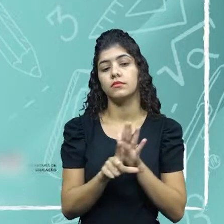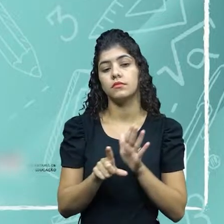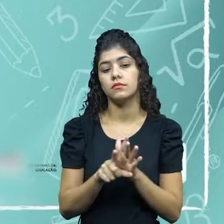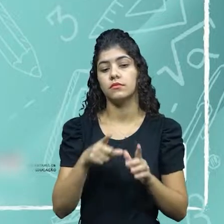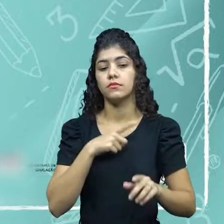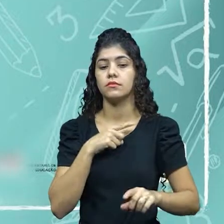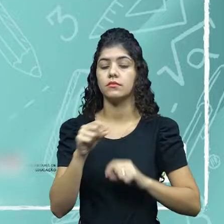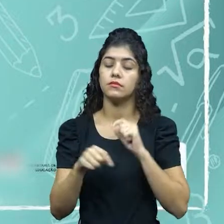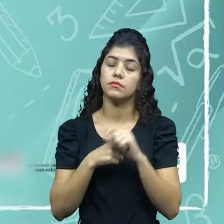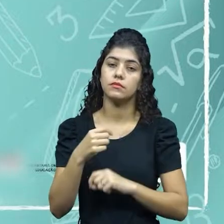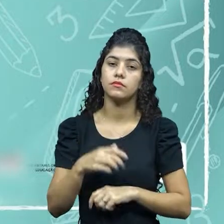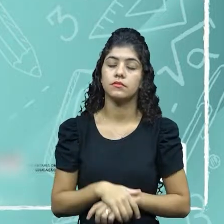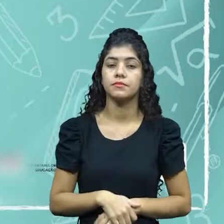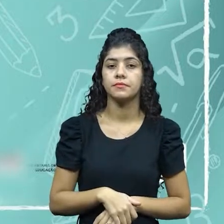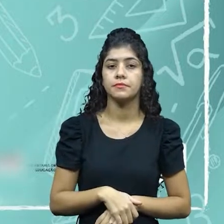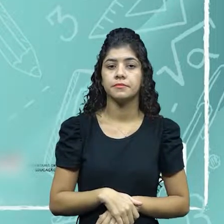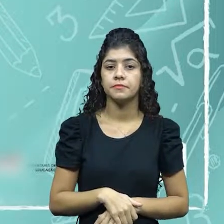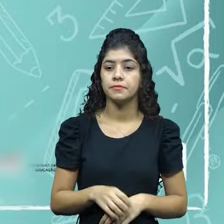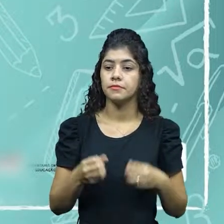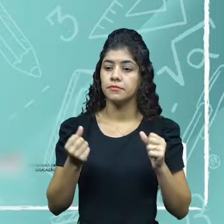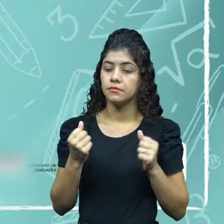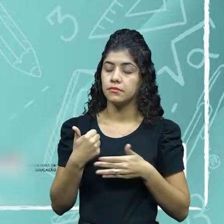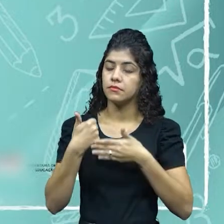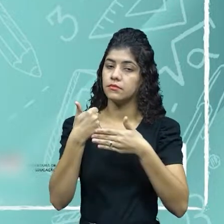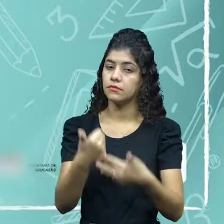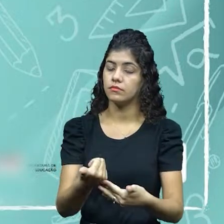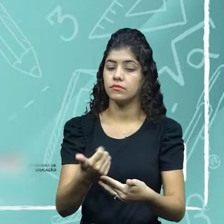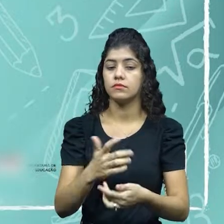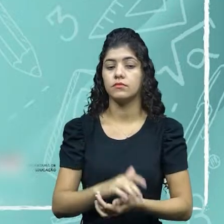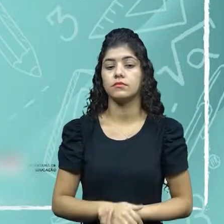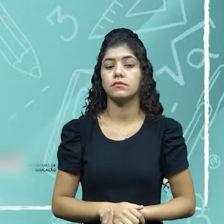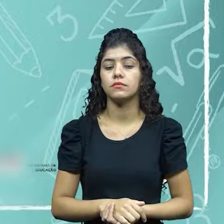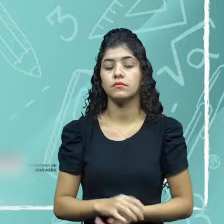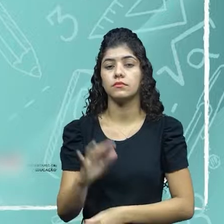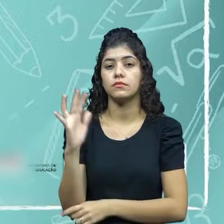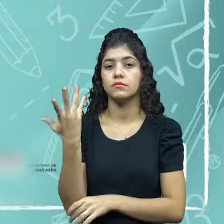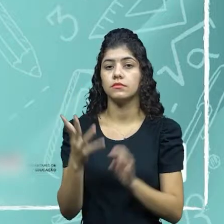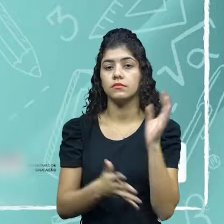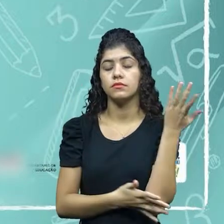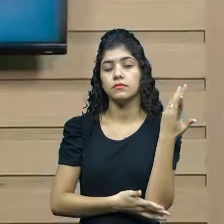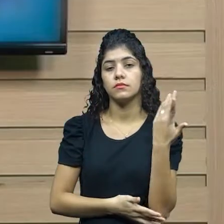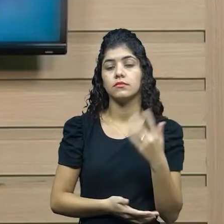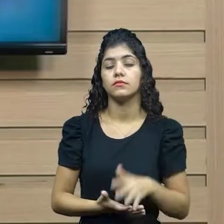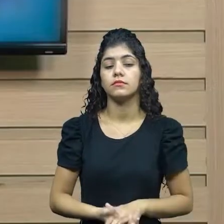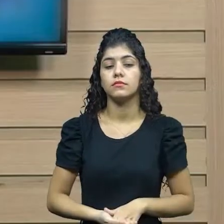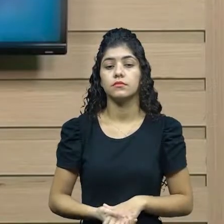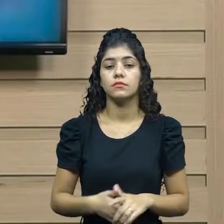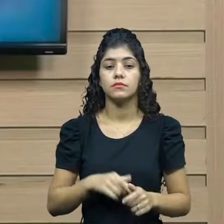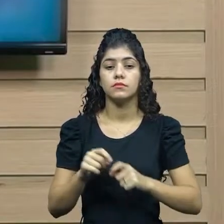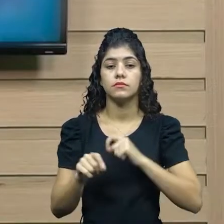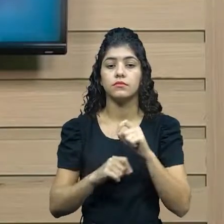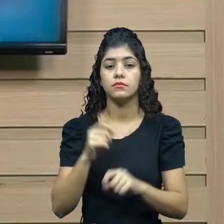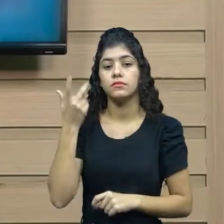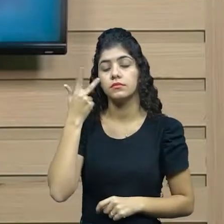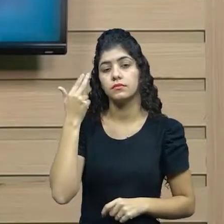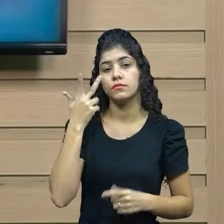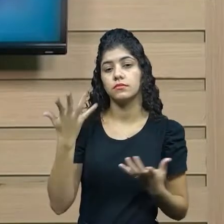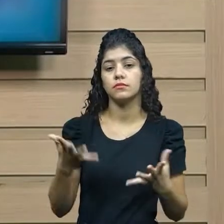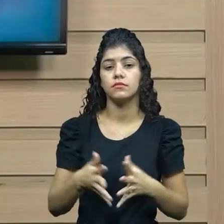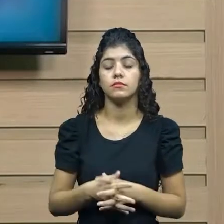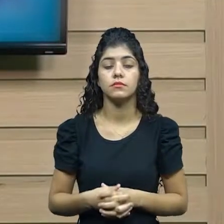fomenta a comercialização desse produto. Fatores naturais, por exemplo, se há proporções naturais com